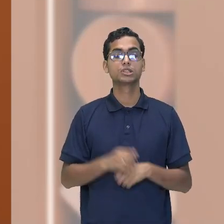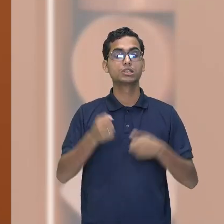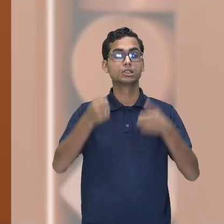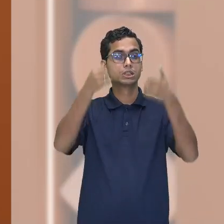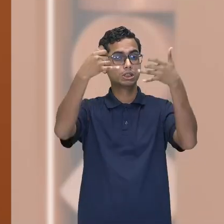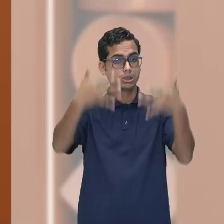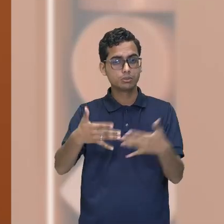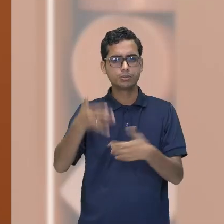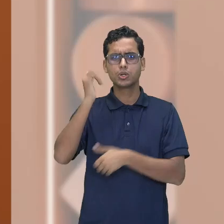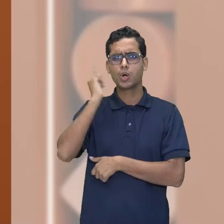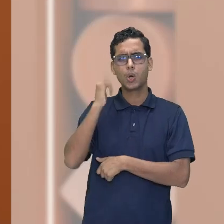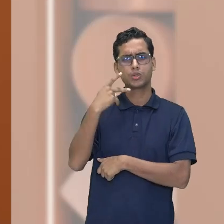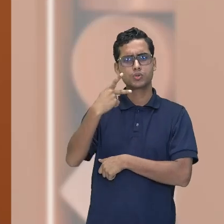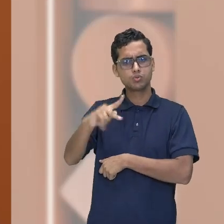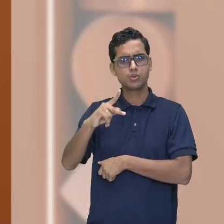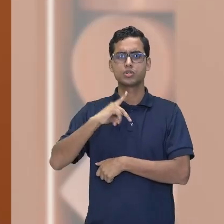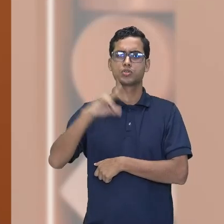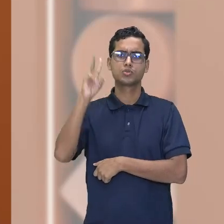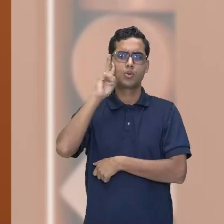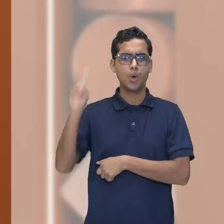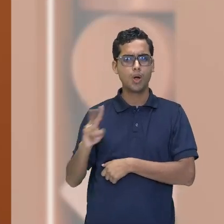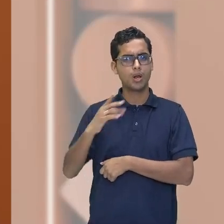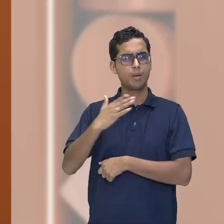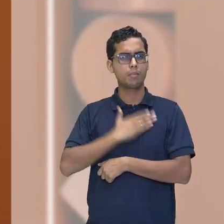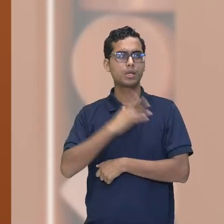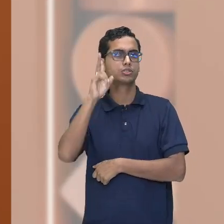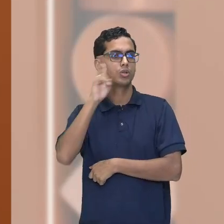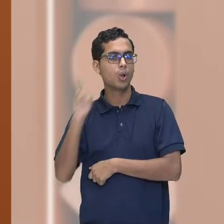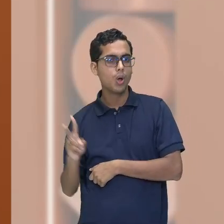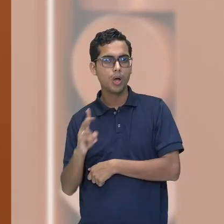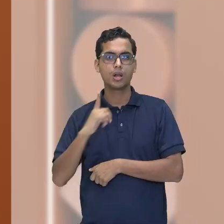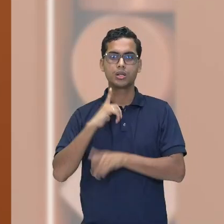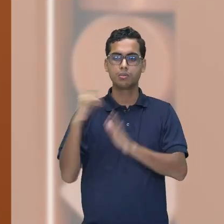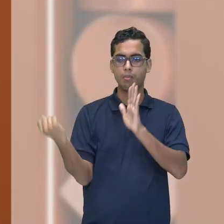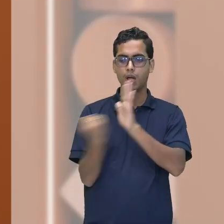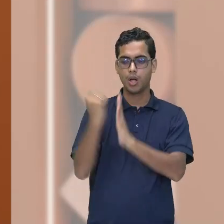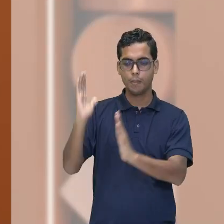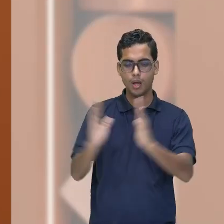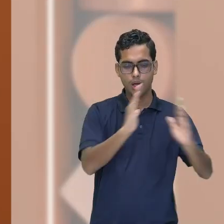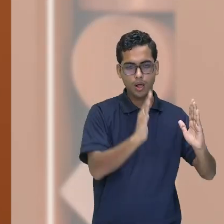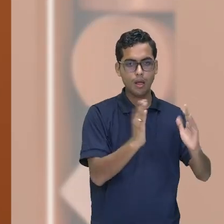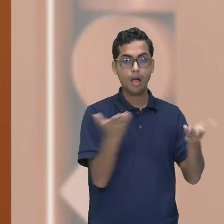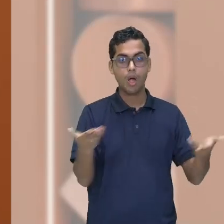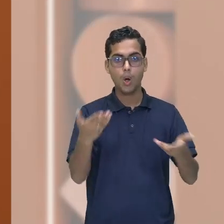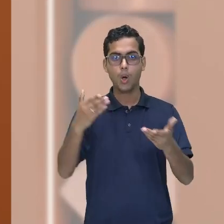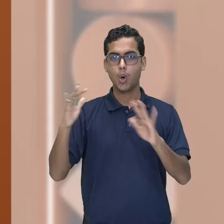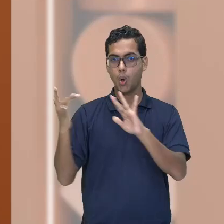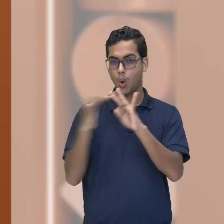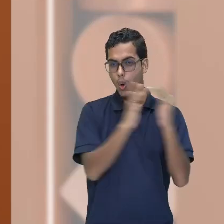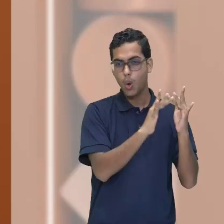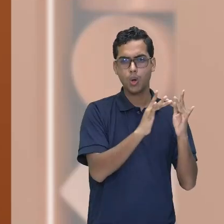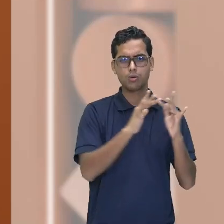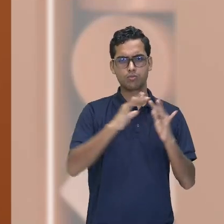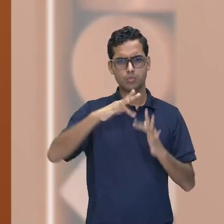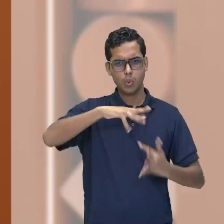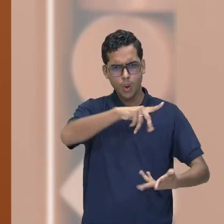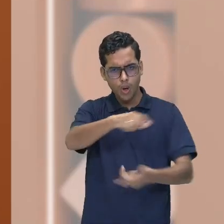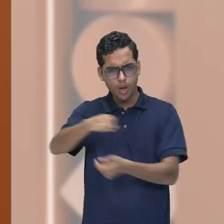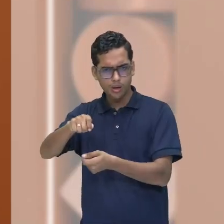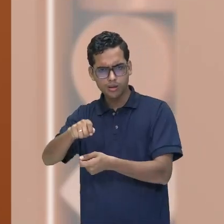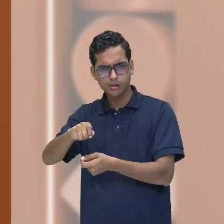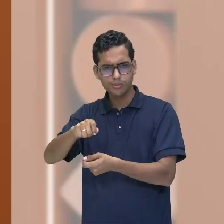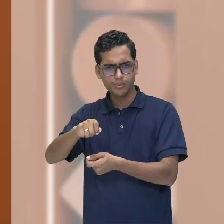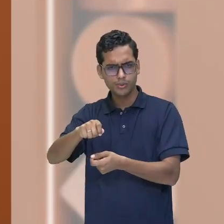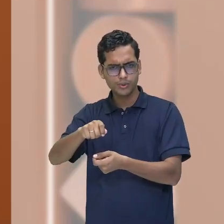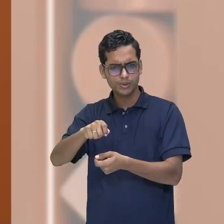contam a minha história. Mas, quando nós falamos de nível mundo, eles não têm tanta relevância, mas